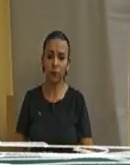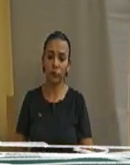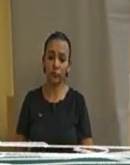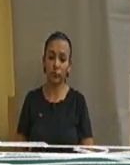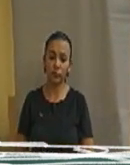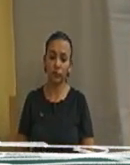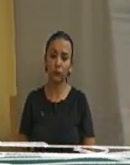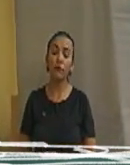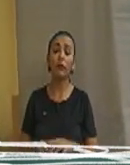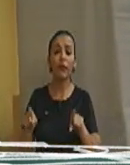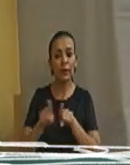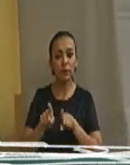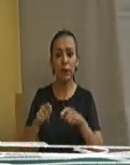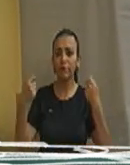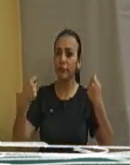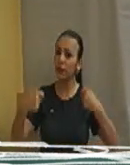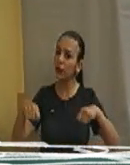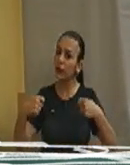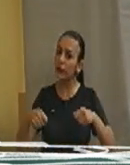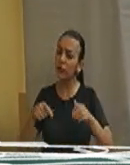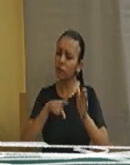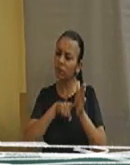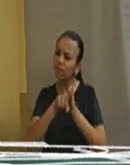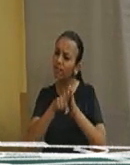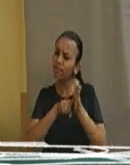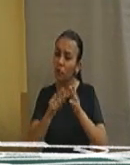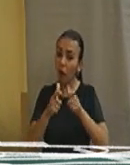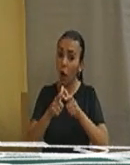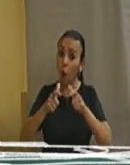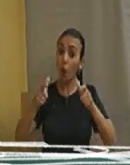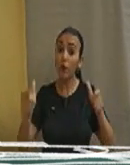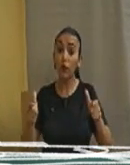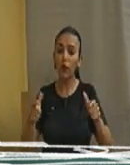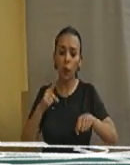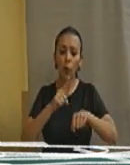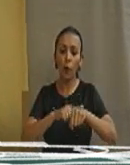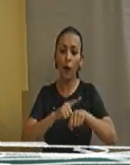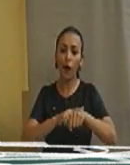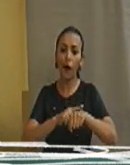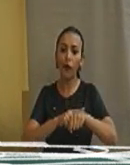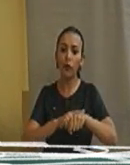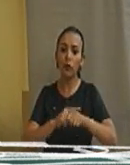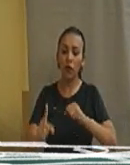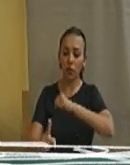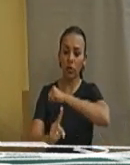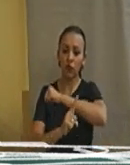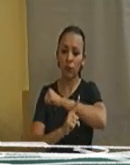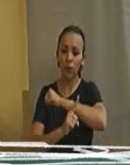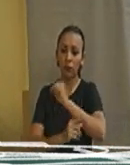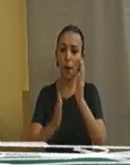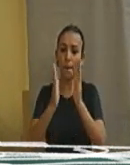e a necessidade de, talvez, analisarmos a ampliação do horário da biblioteca à noite, dentre